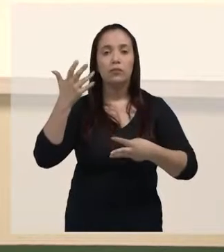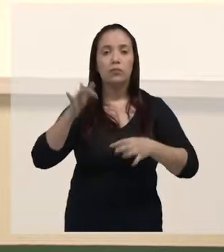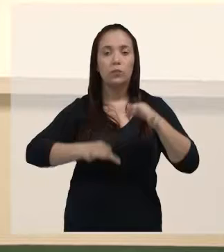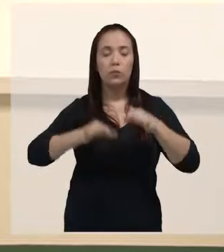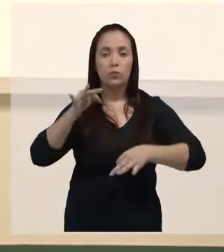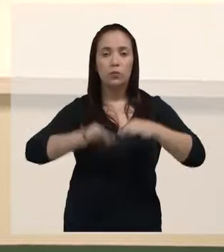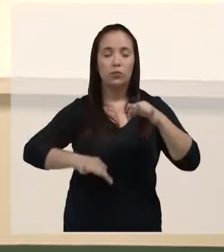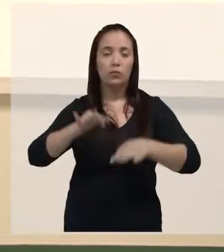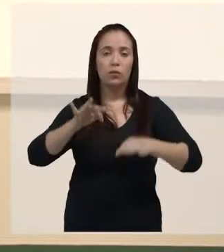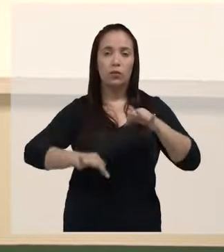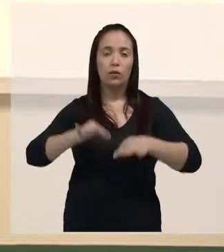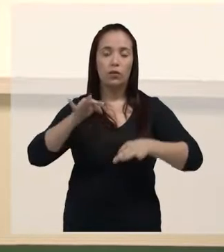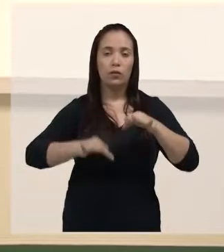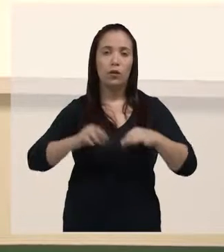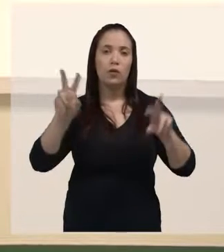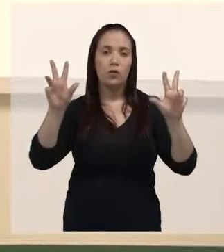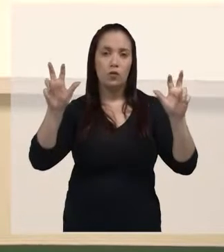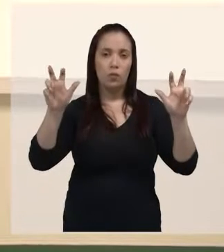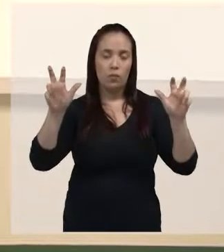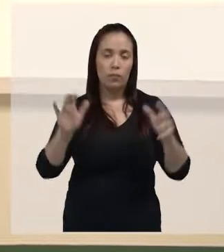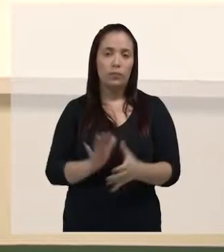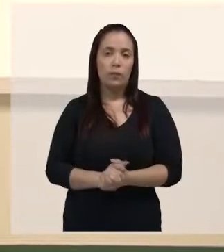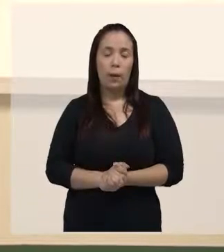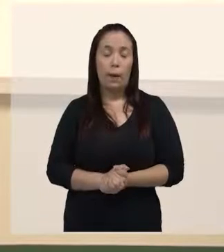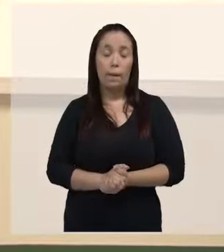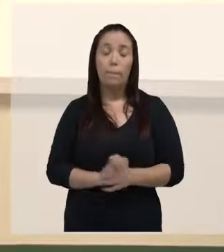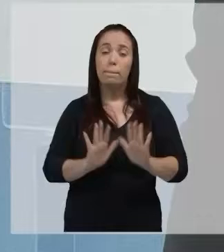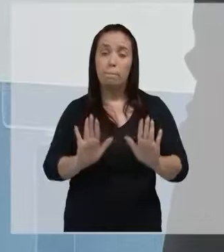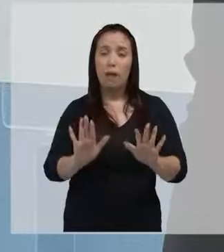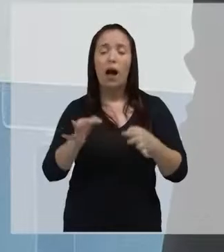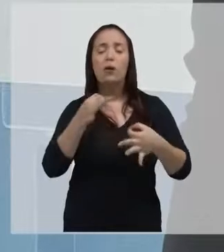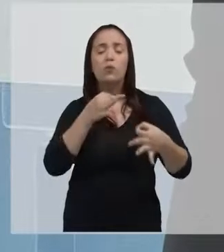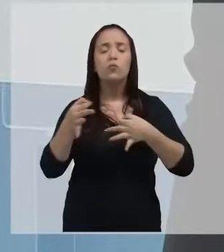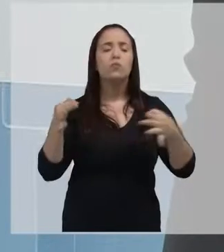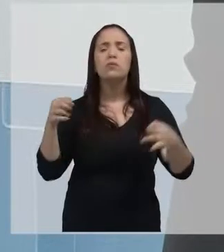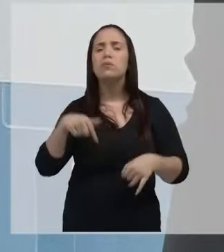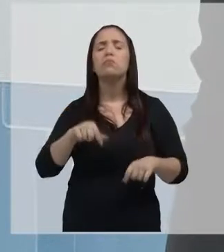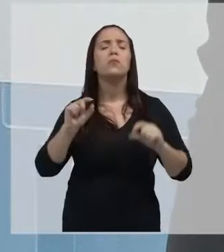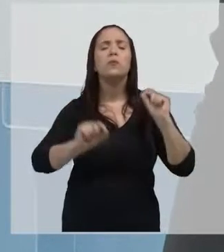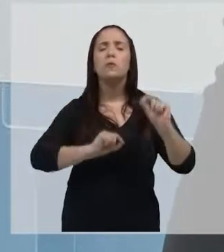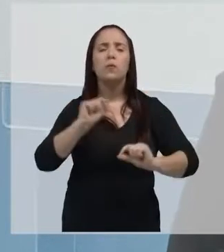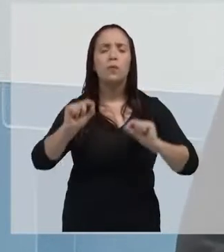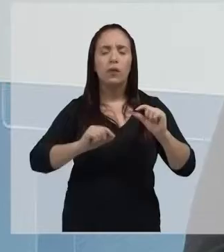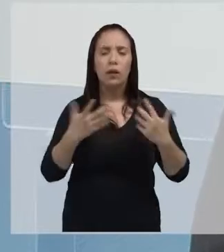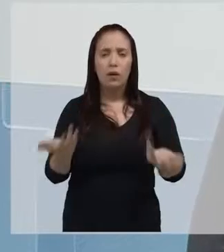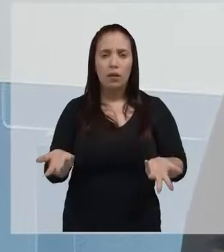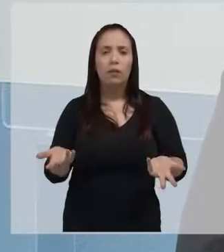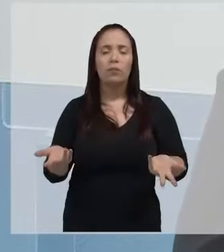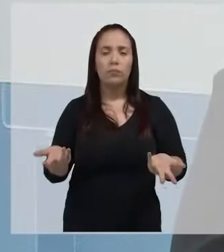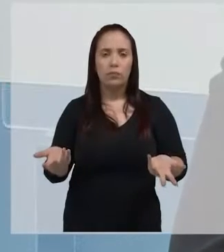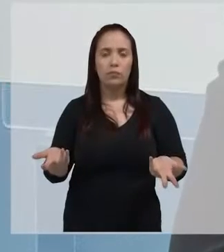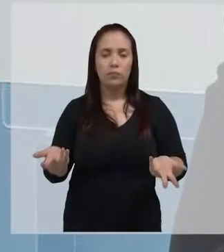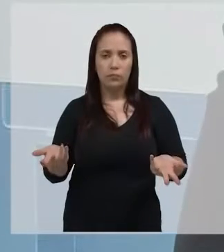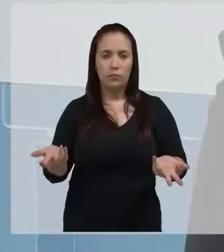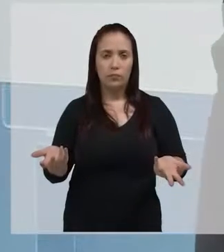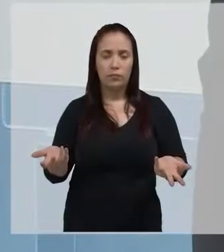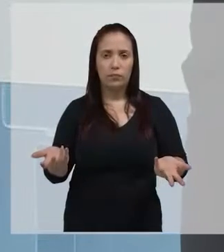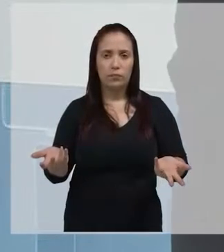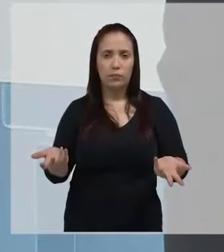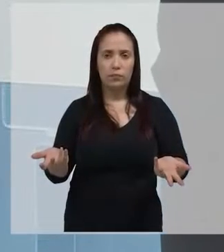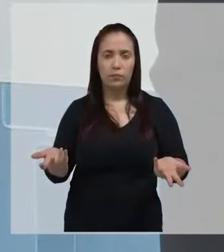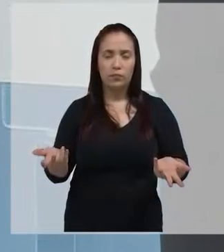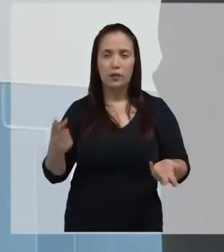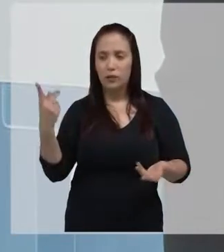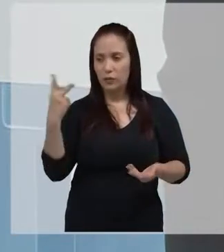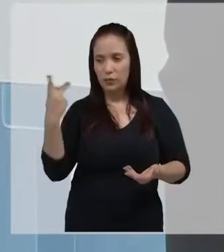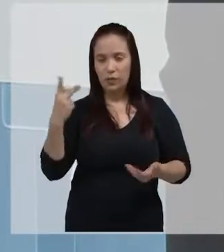entendimento em relação Ao mandato. ao mandato. Agora, a discussão não é essa. A discussão, eu quero sair desse mérito. A gente só está